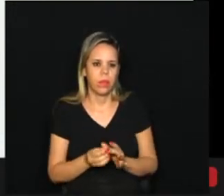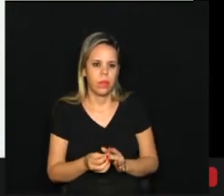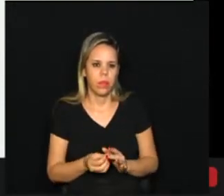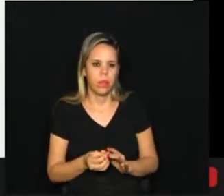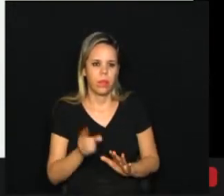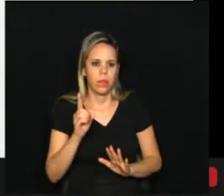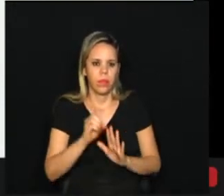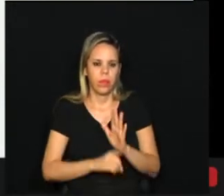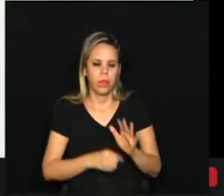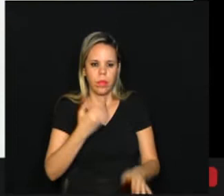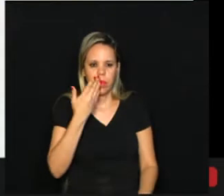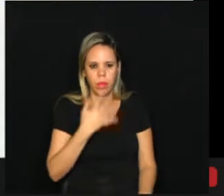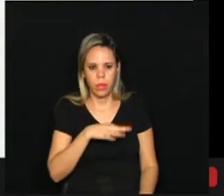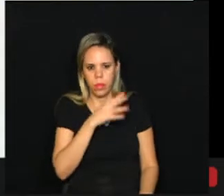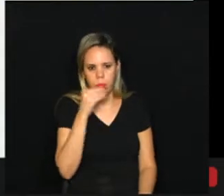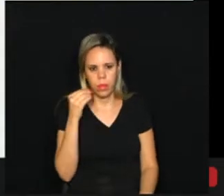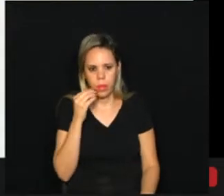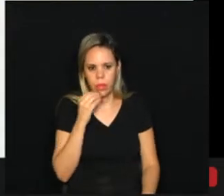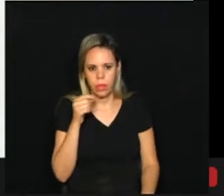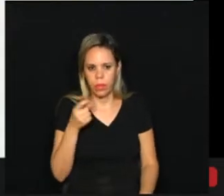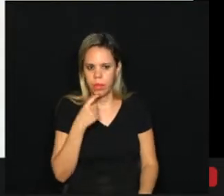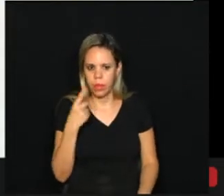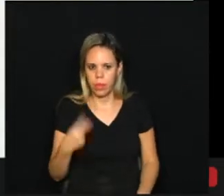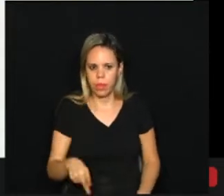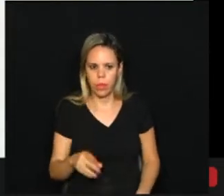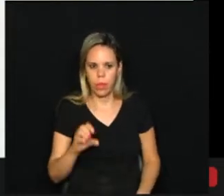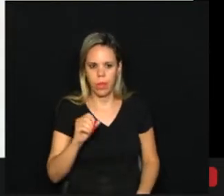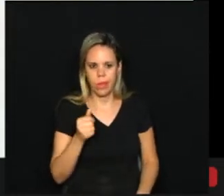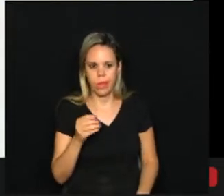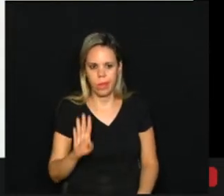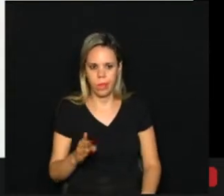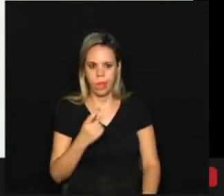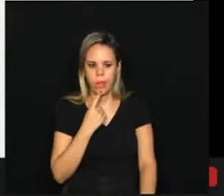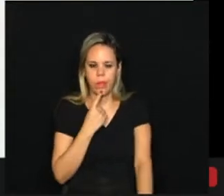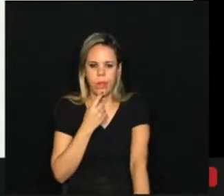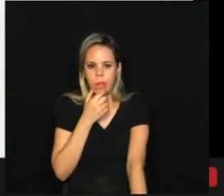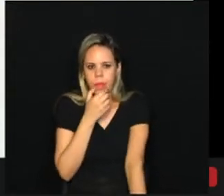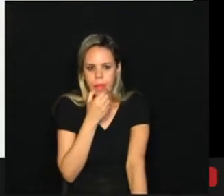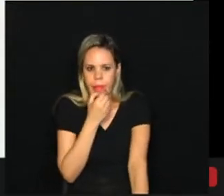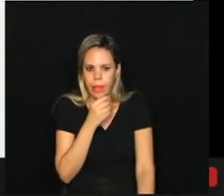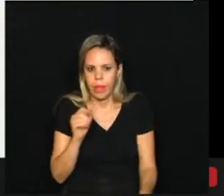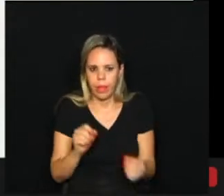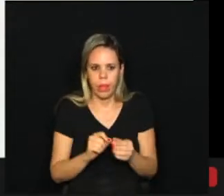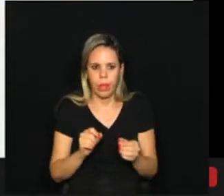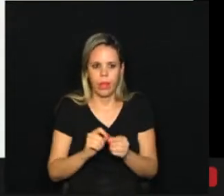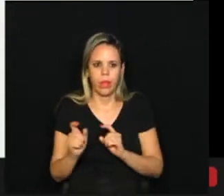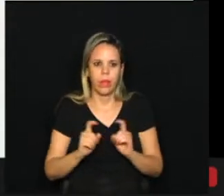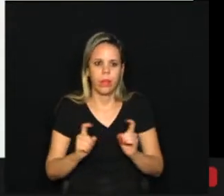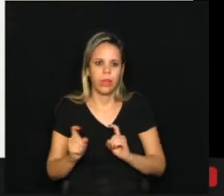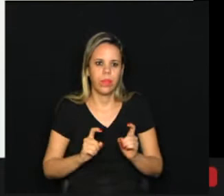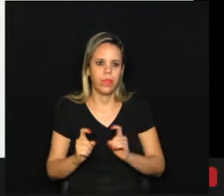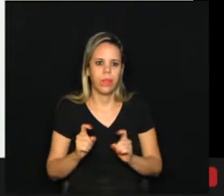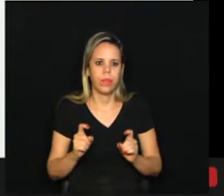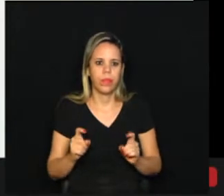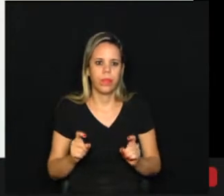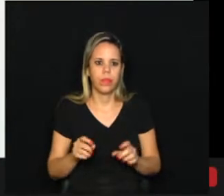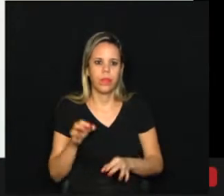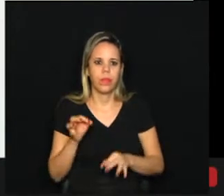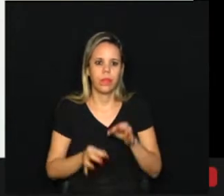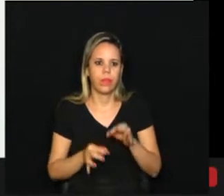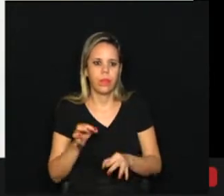da Criança e do Adolescente, aqui de Campinas, da UAB de Campinas, e fizemos uma reunião com o promotor de